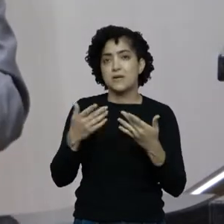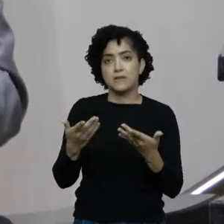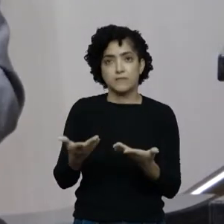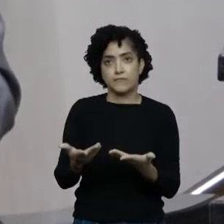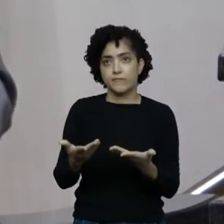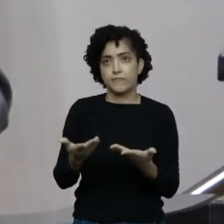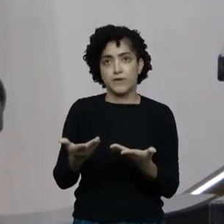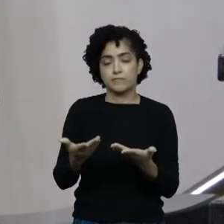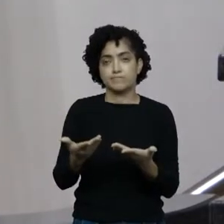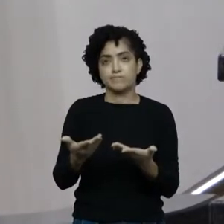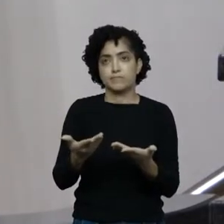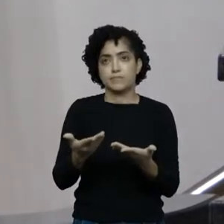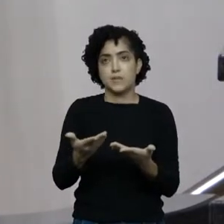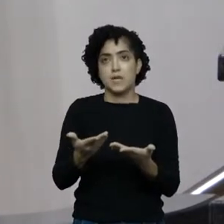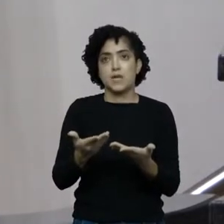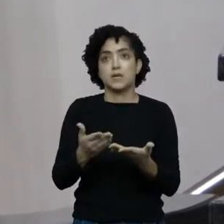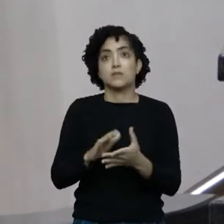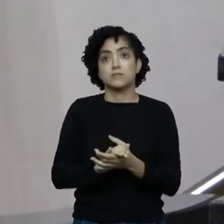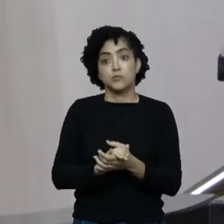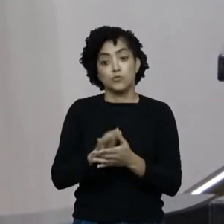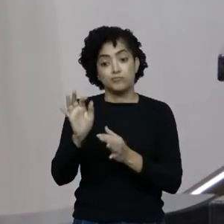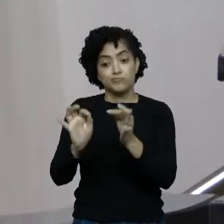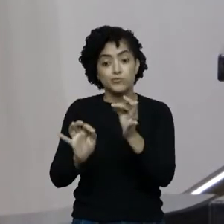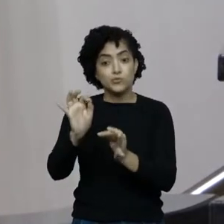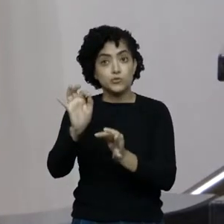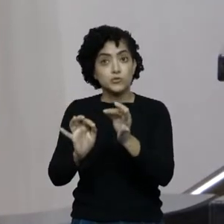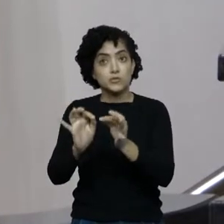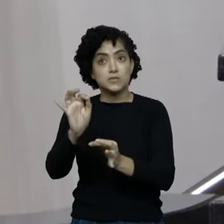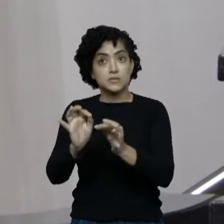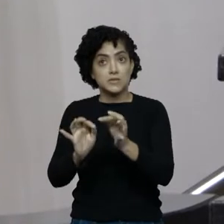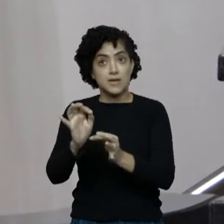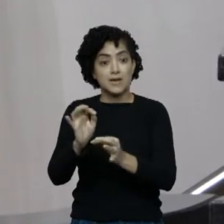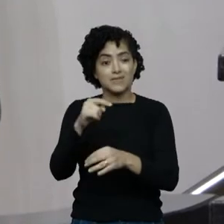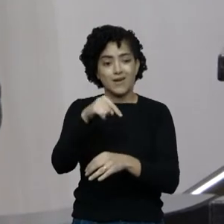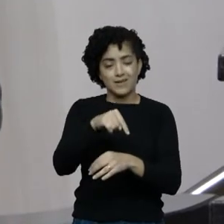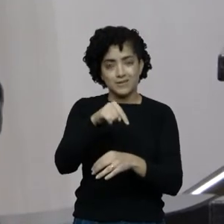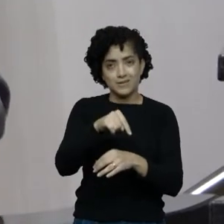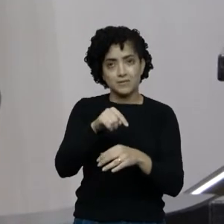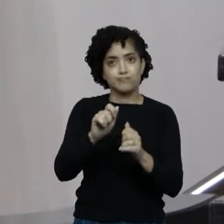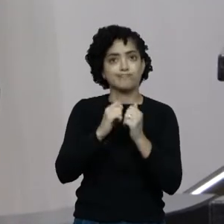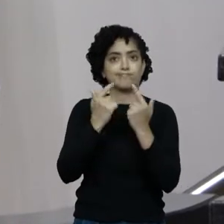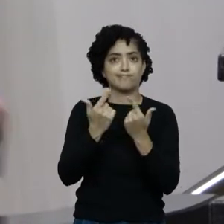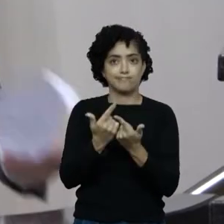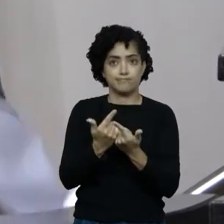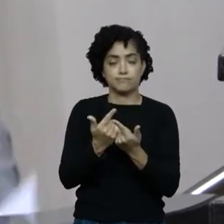e a intervenção do Judiciário e no Parlamento Catarinense